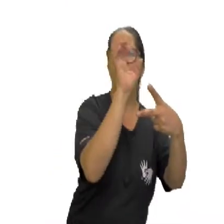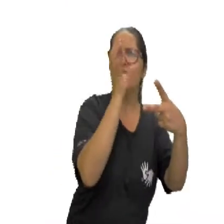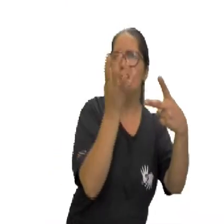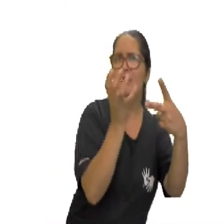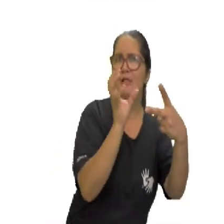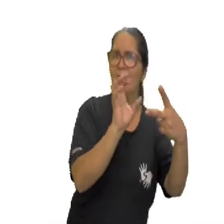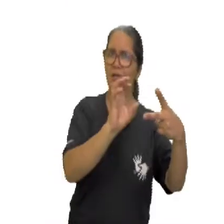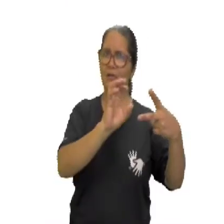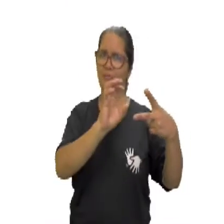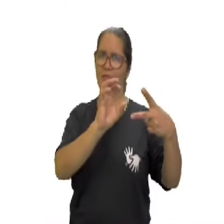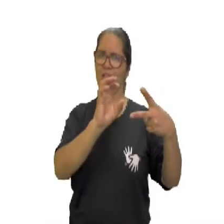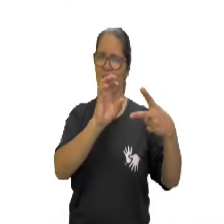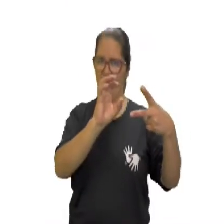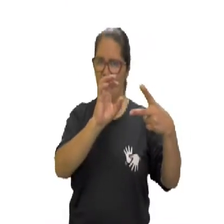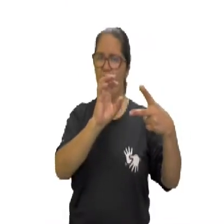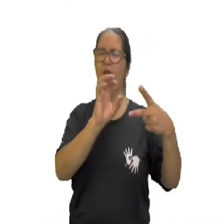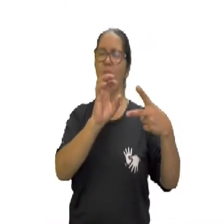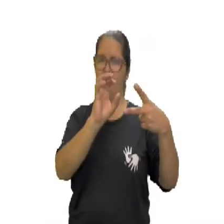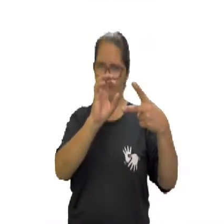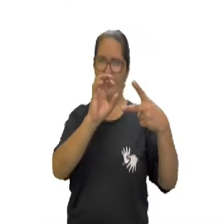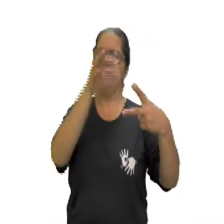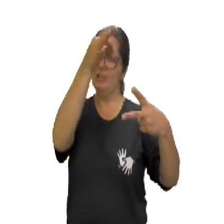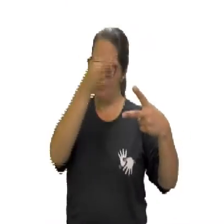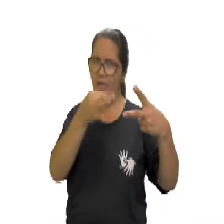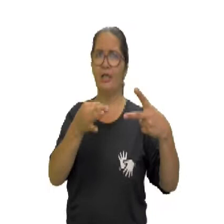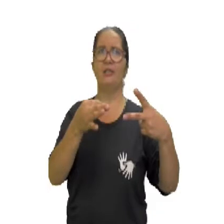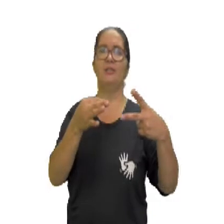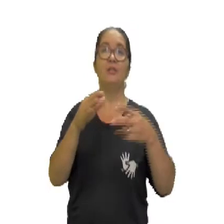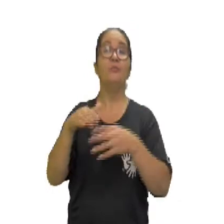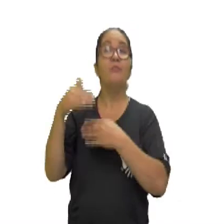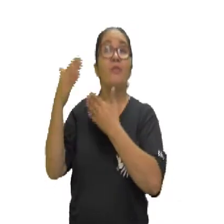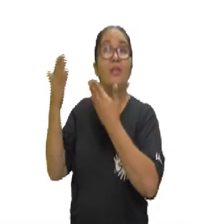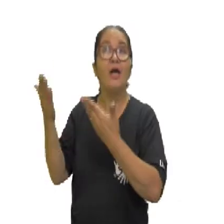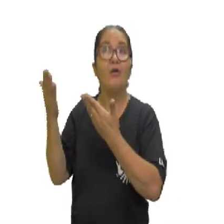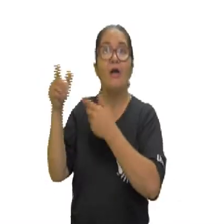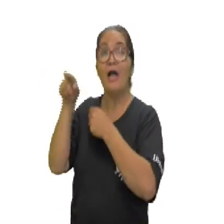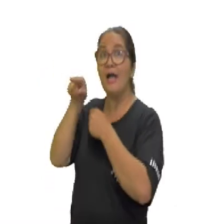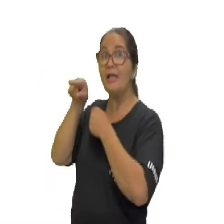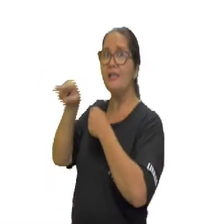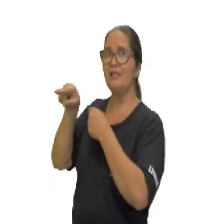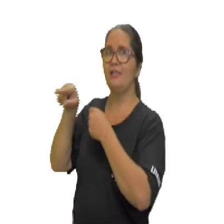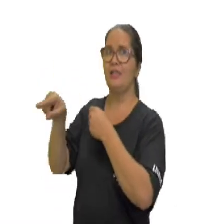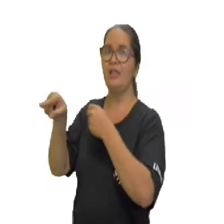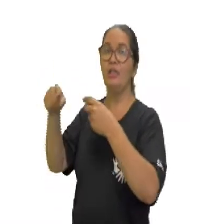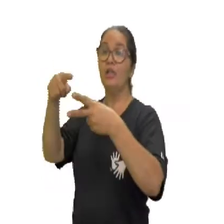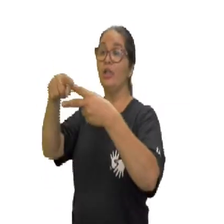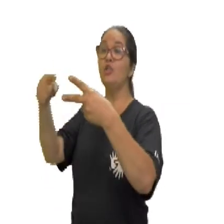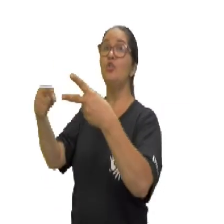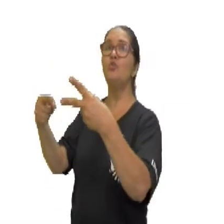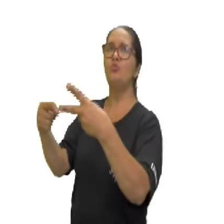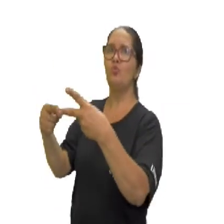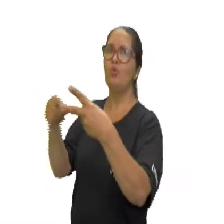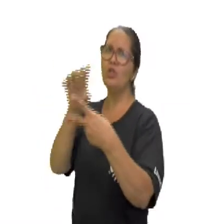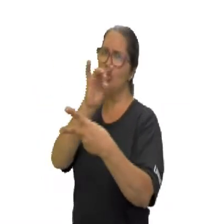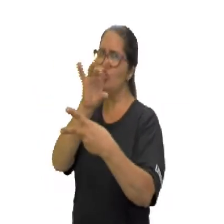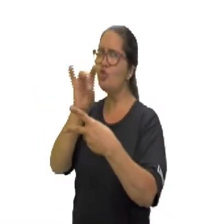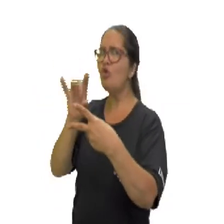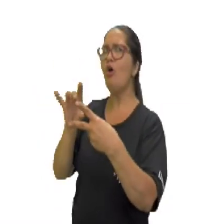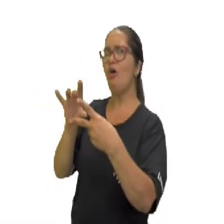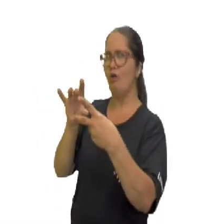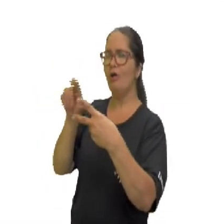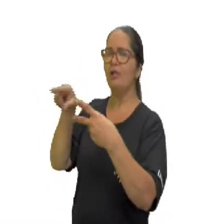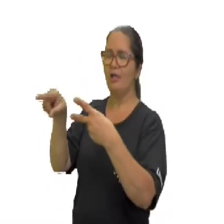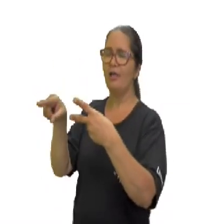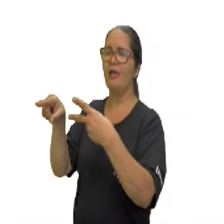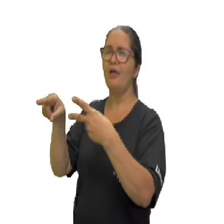Lá acontecia primavera, verão, outono e inverno. Aqui não. Aqui a gente tem 2 estações bem definidas. Um